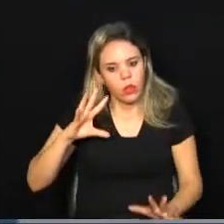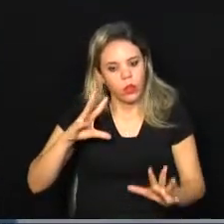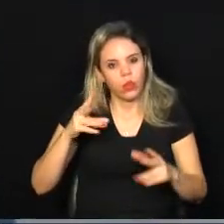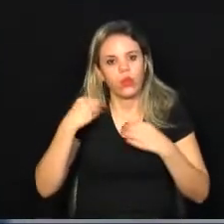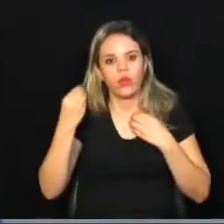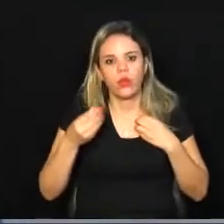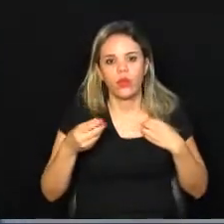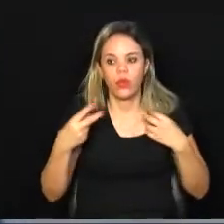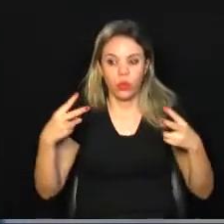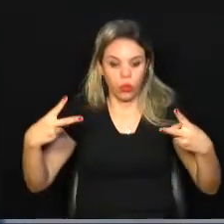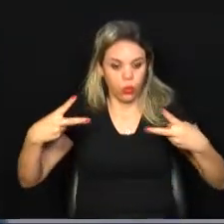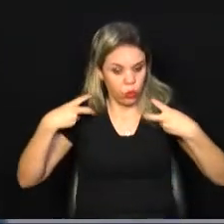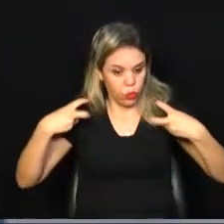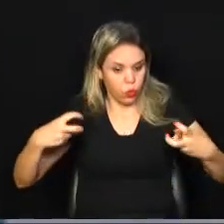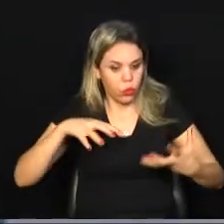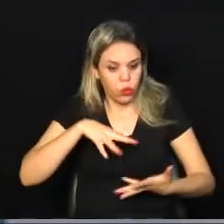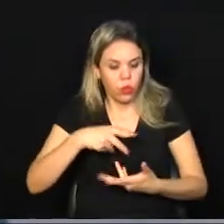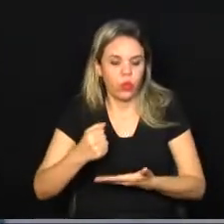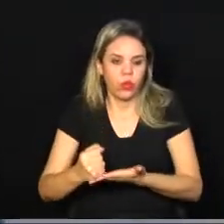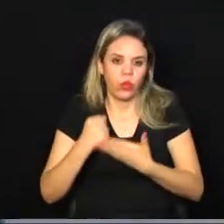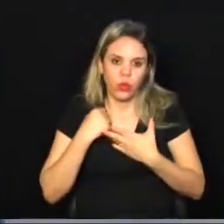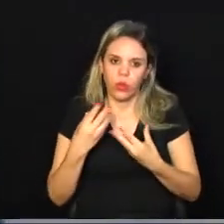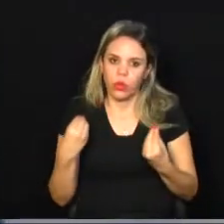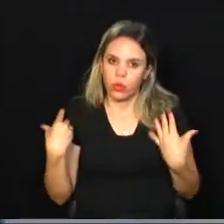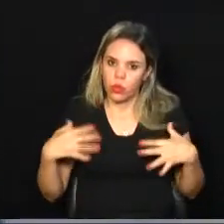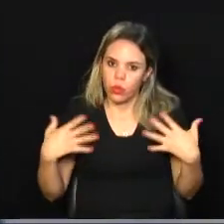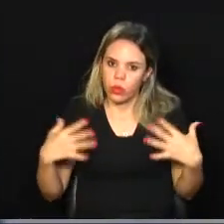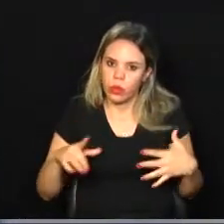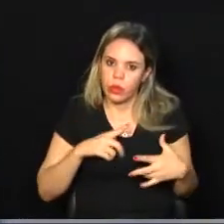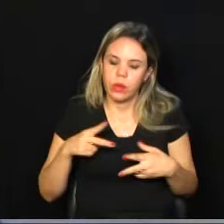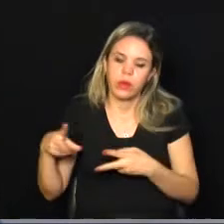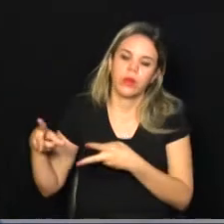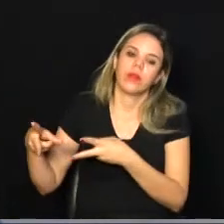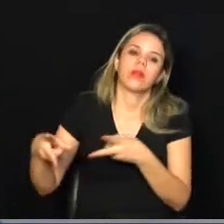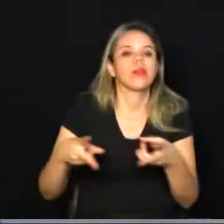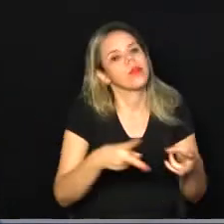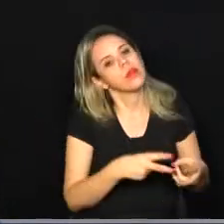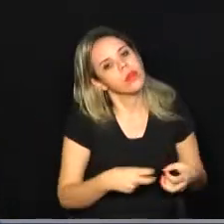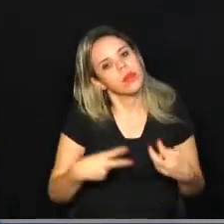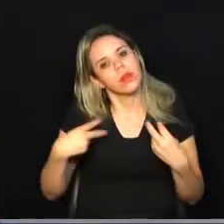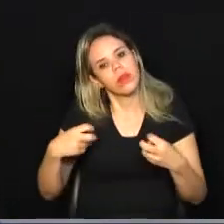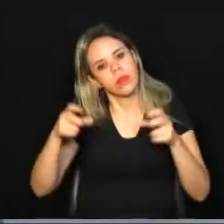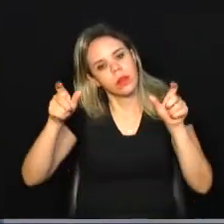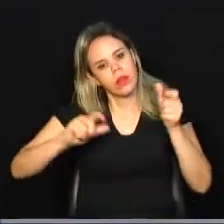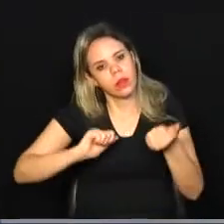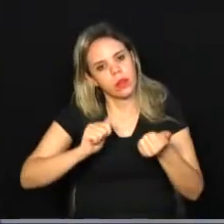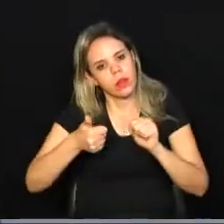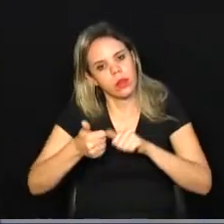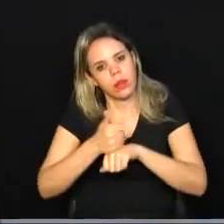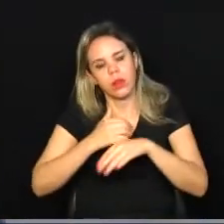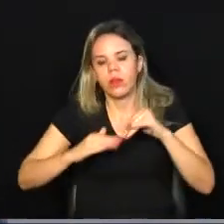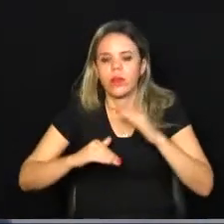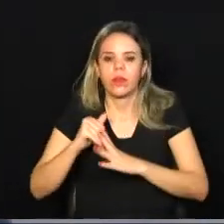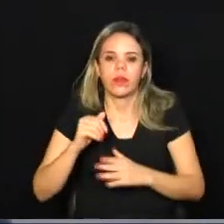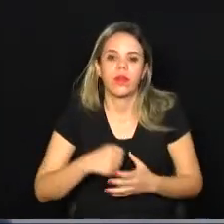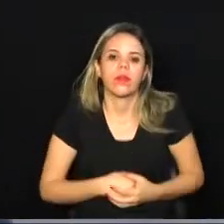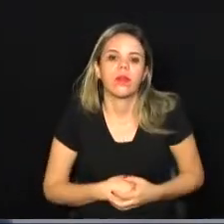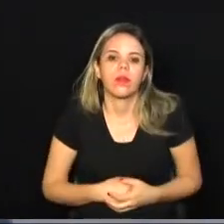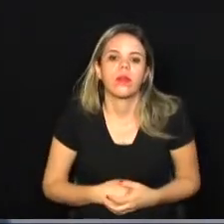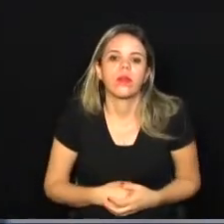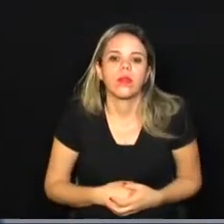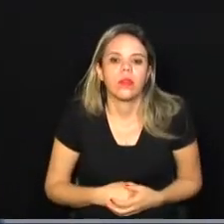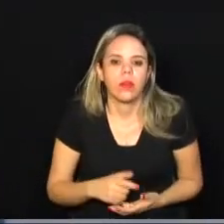te assistindo. E ele me ajuda bastante a ter essa perspectiva dos olhos de um atleta profissional. E